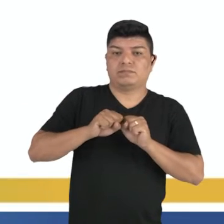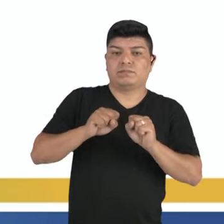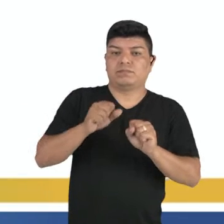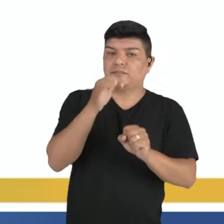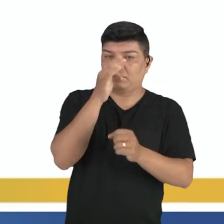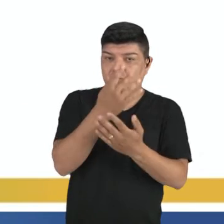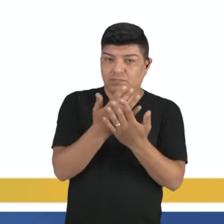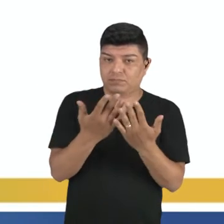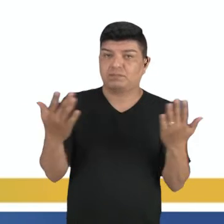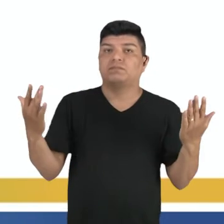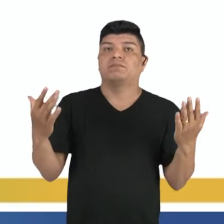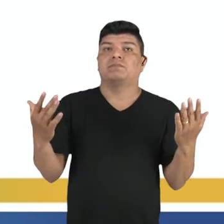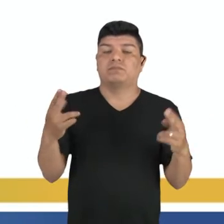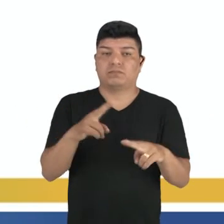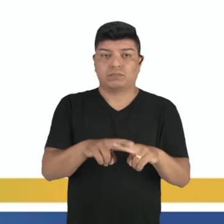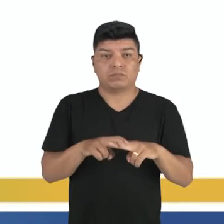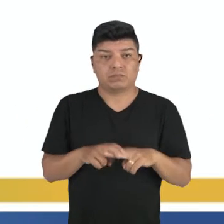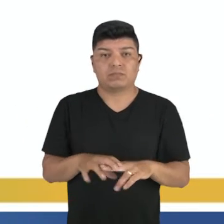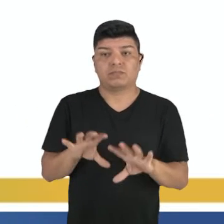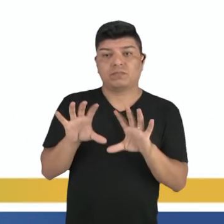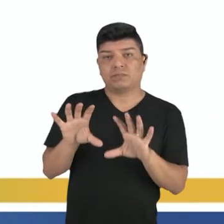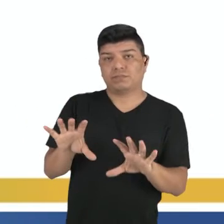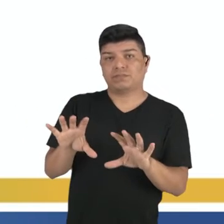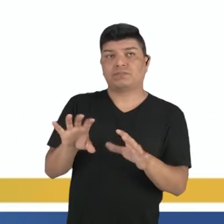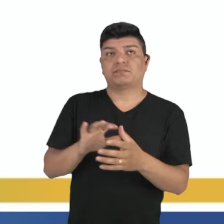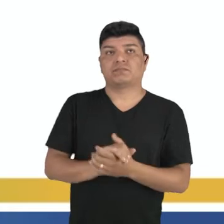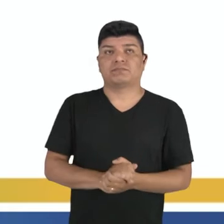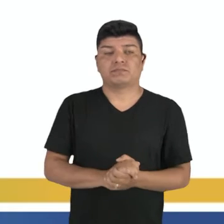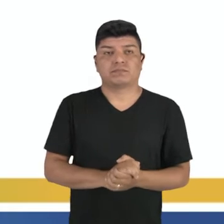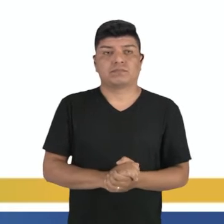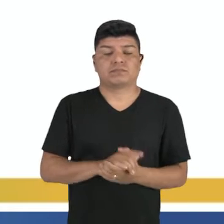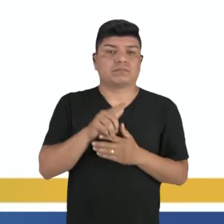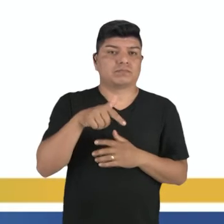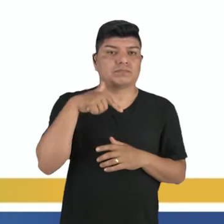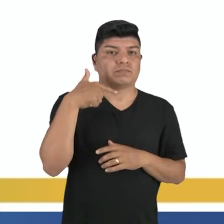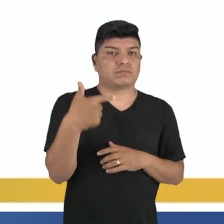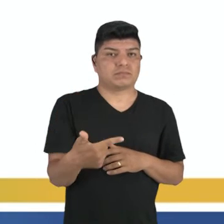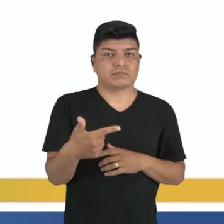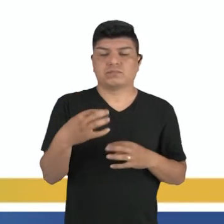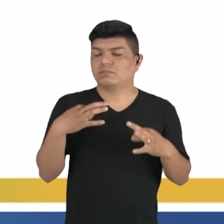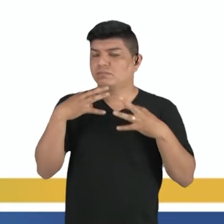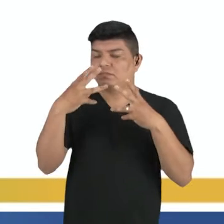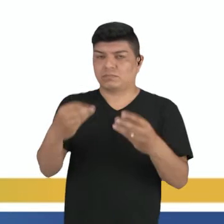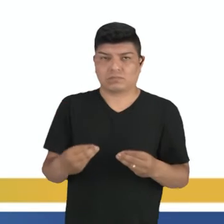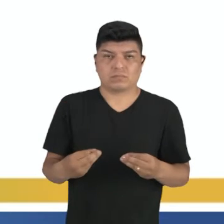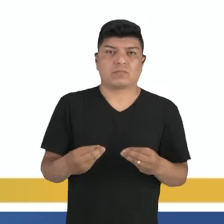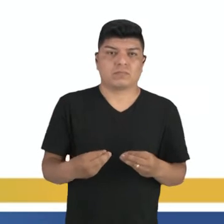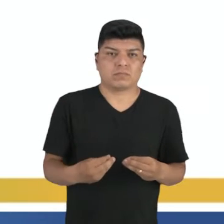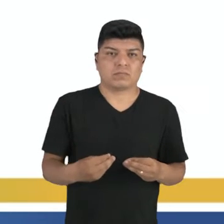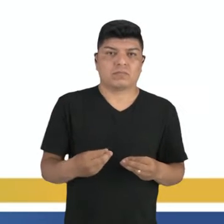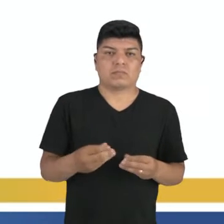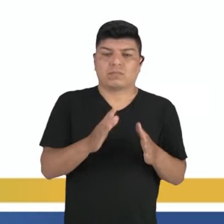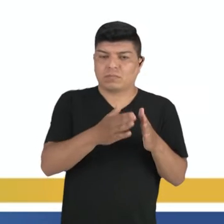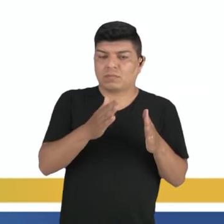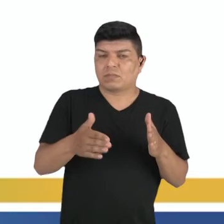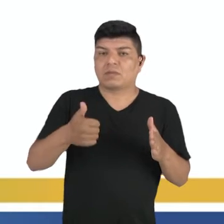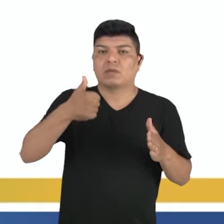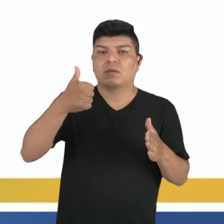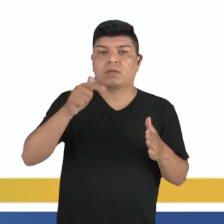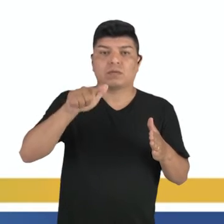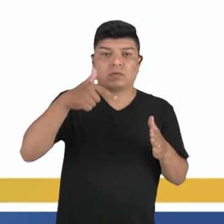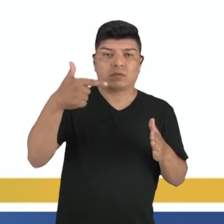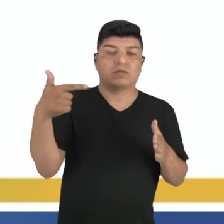pelas plantas certo Então nesse caso é depois da de toda aquela parte 1 da primeira da